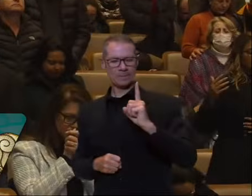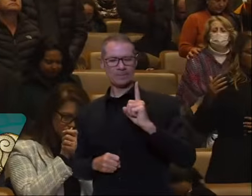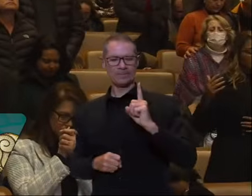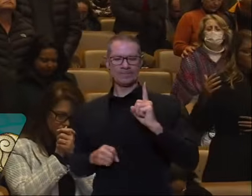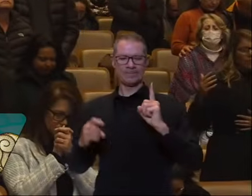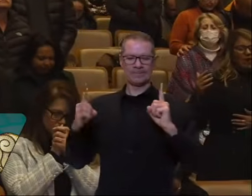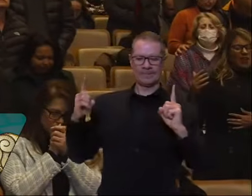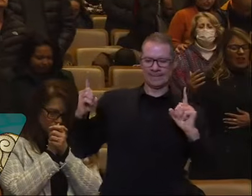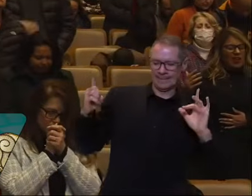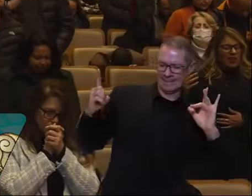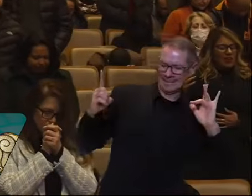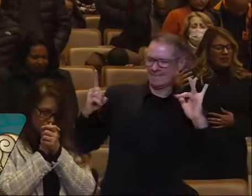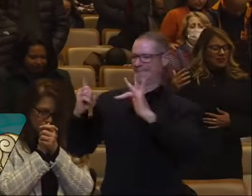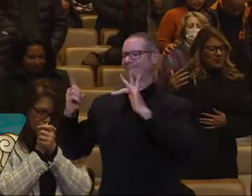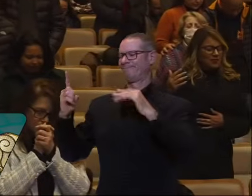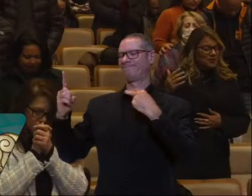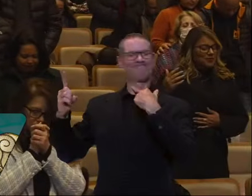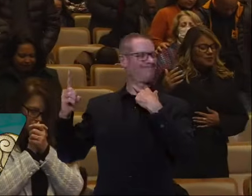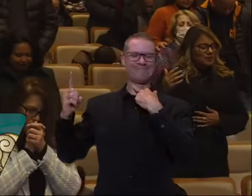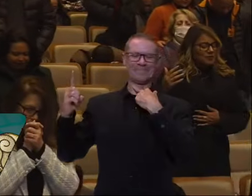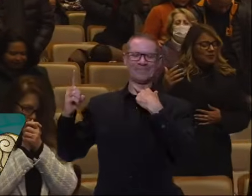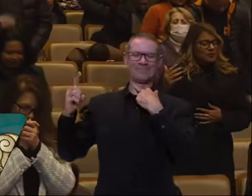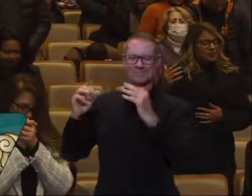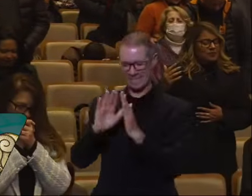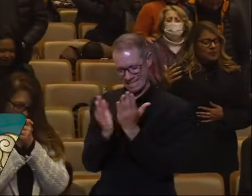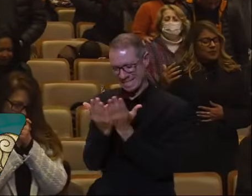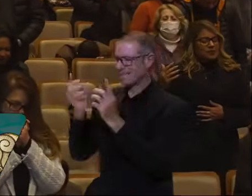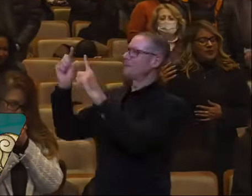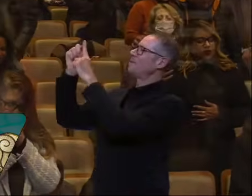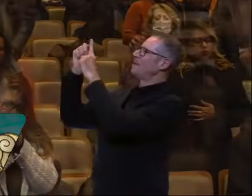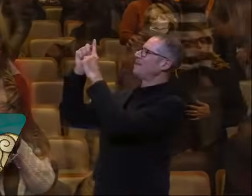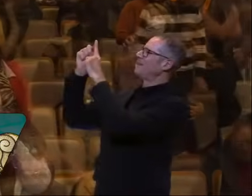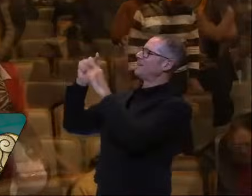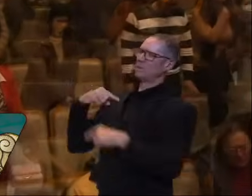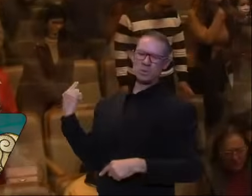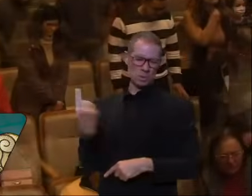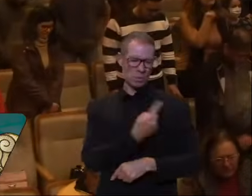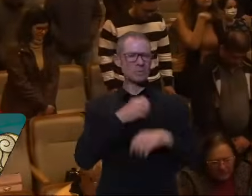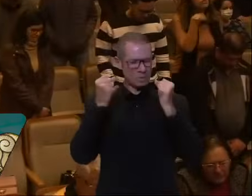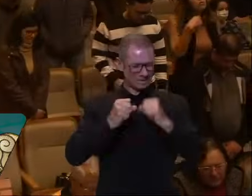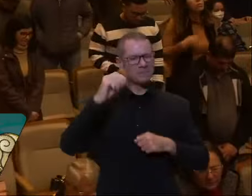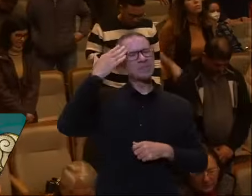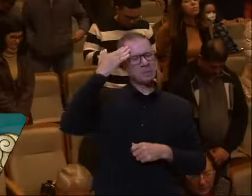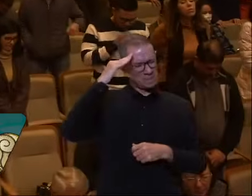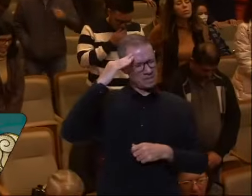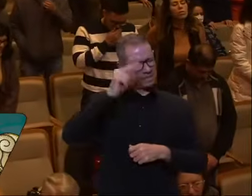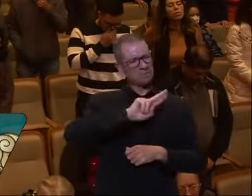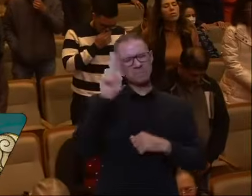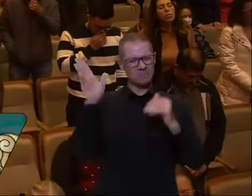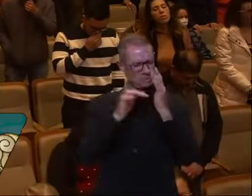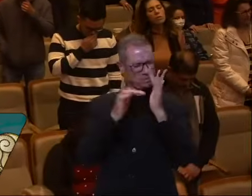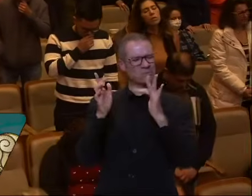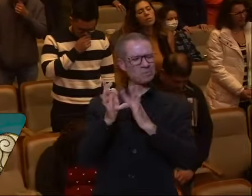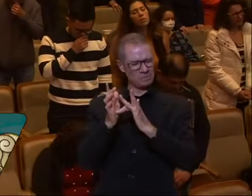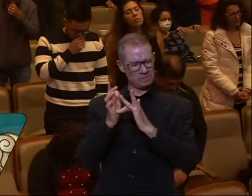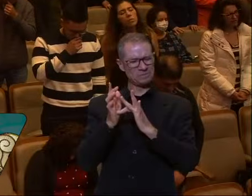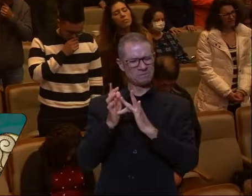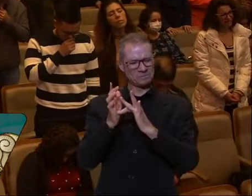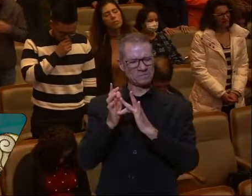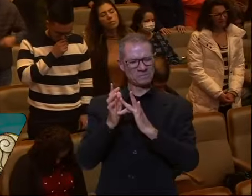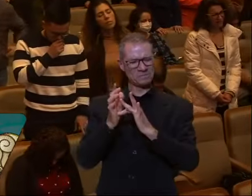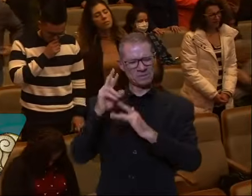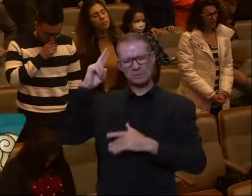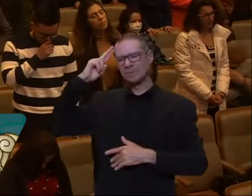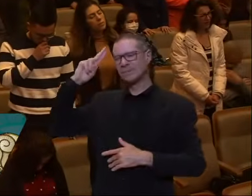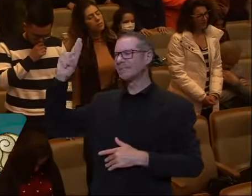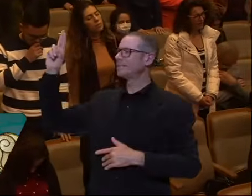nos tocar. A tua palavra diz isso. Que possamos compreender, Senhor, em nome de Jesus, o que o